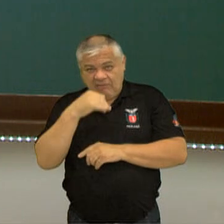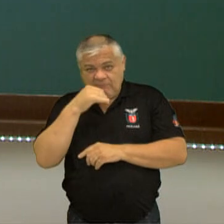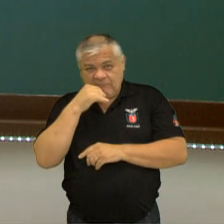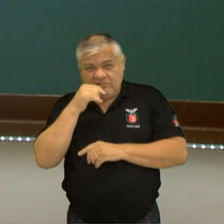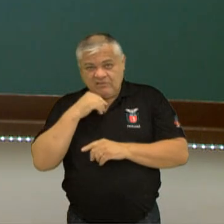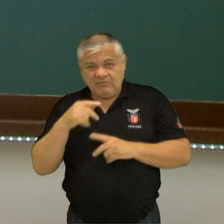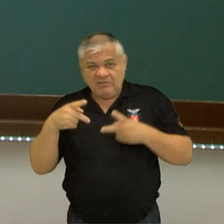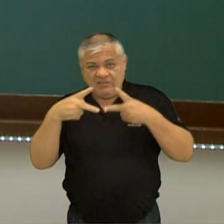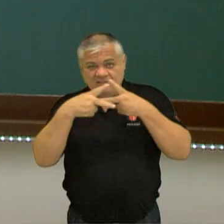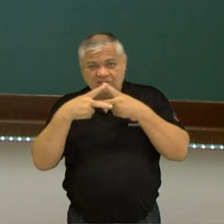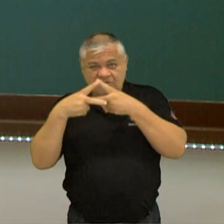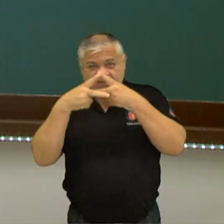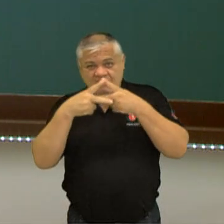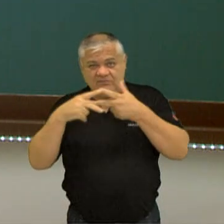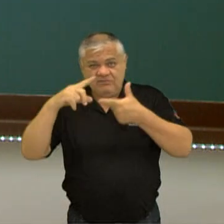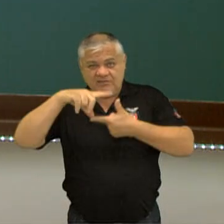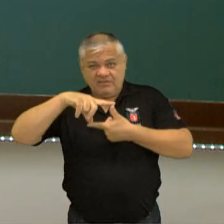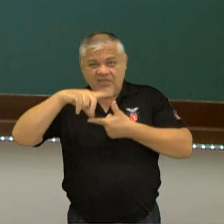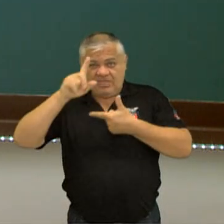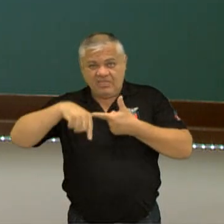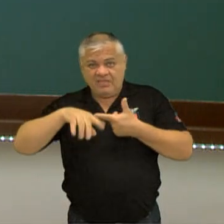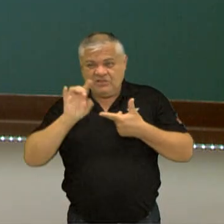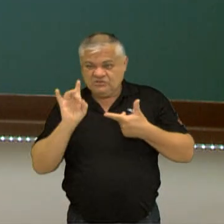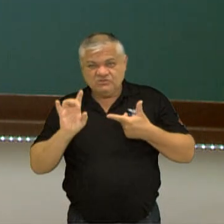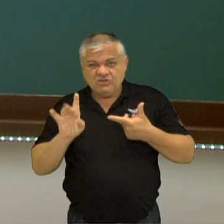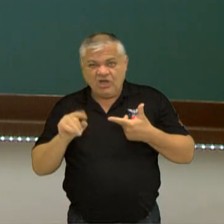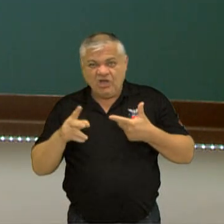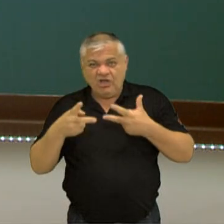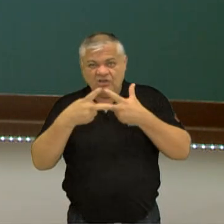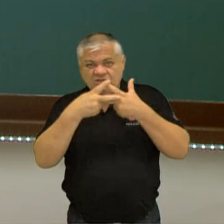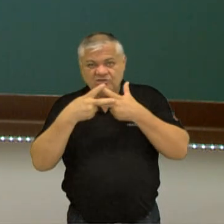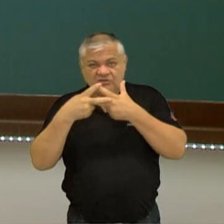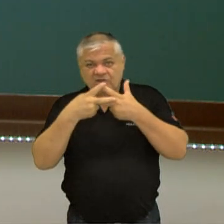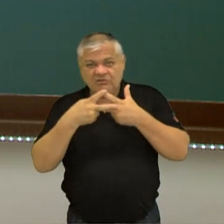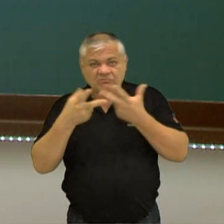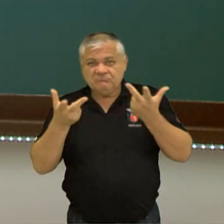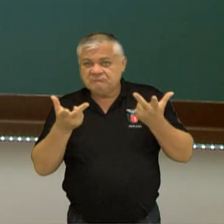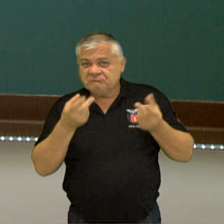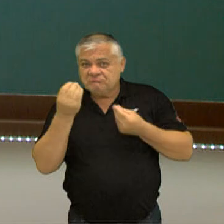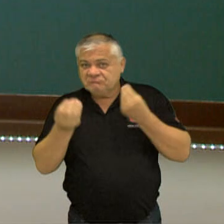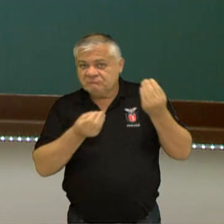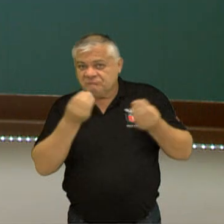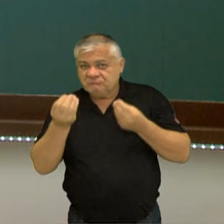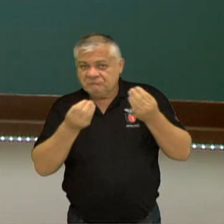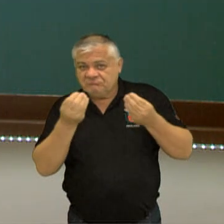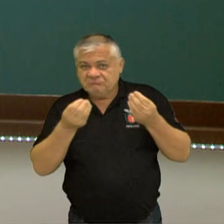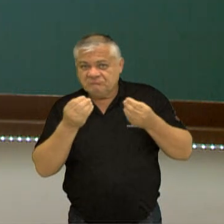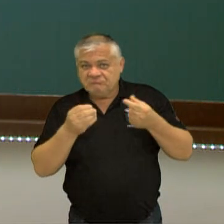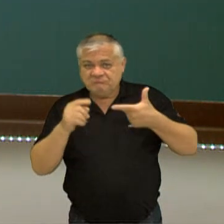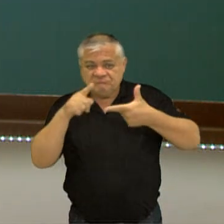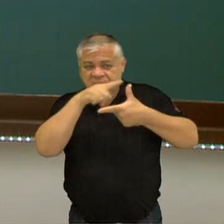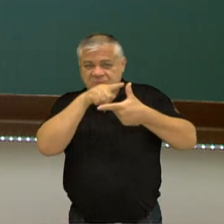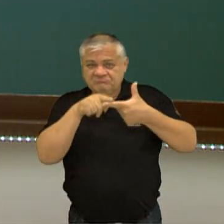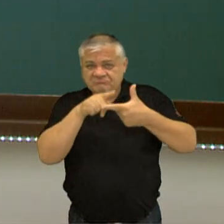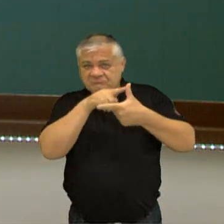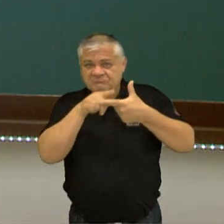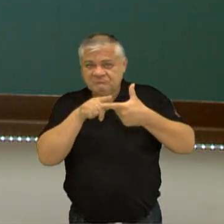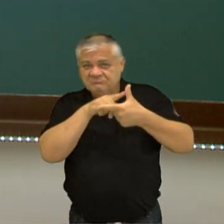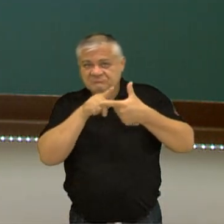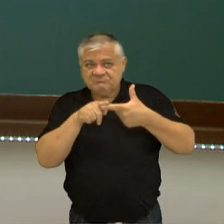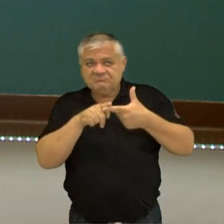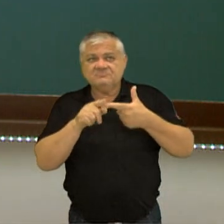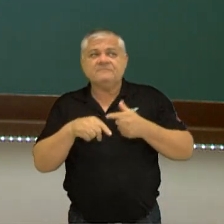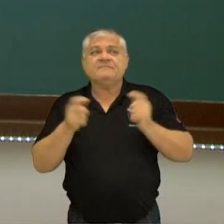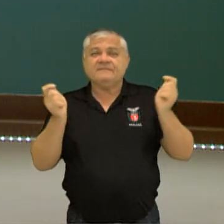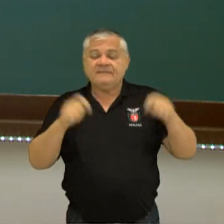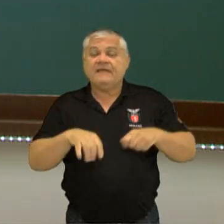triângulo retângulo? Só pelo triângulo retângulo relacionando aí os seus catetos? Acho que não, hein?